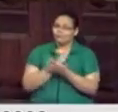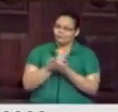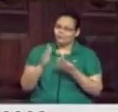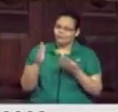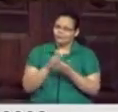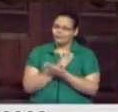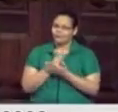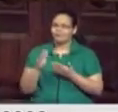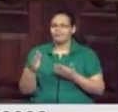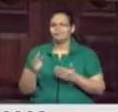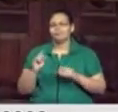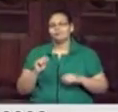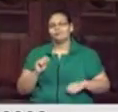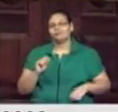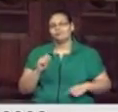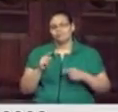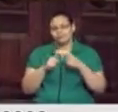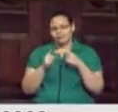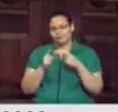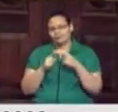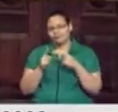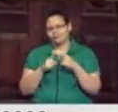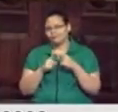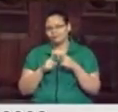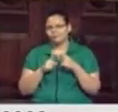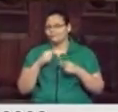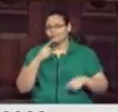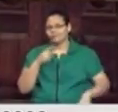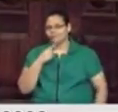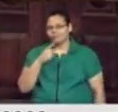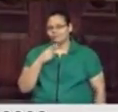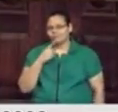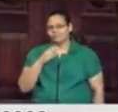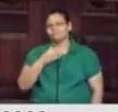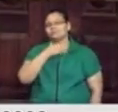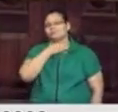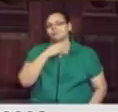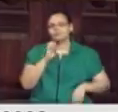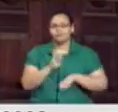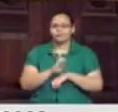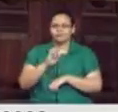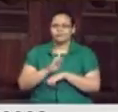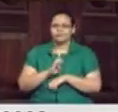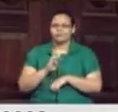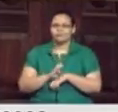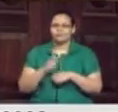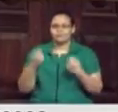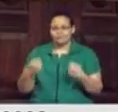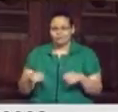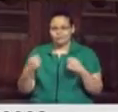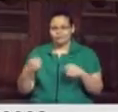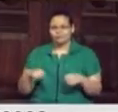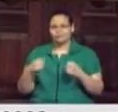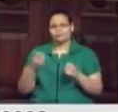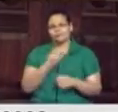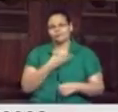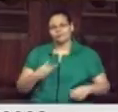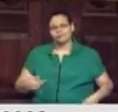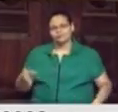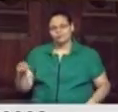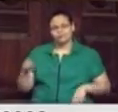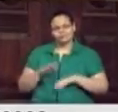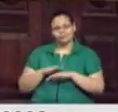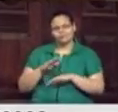motivos muito específicos. Primeiro, não há dúvida que na crise atual do Estado é necessário que o governo